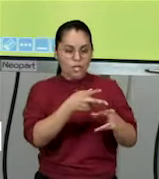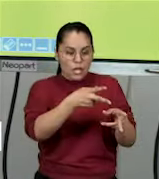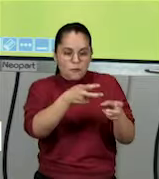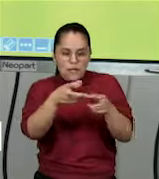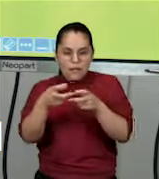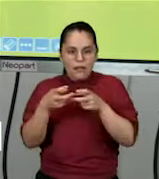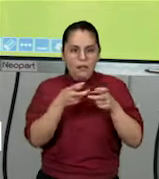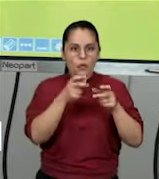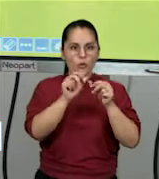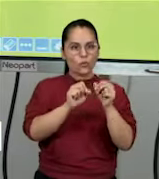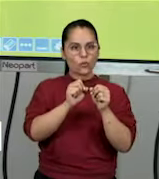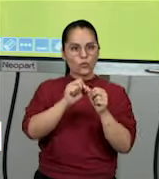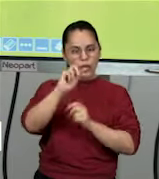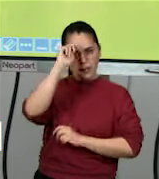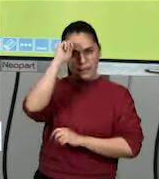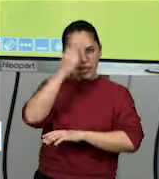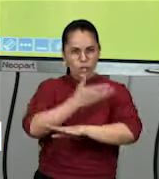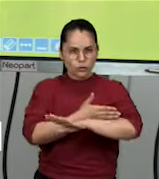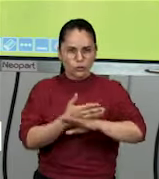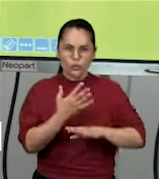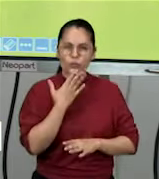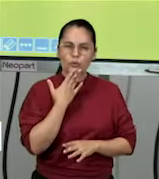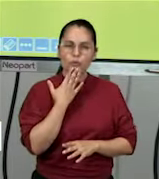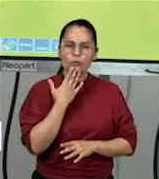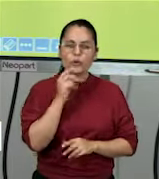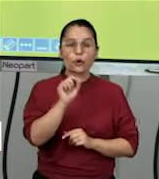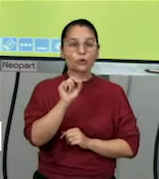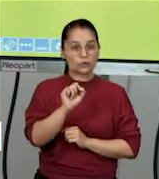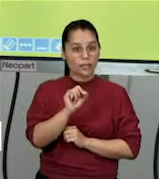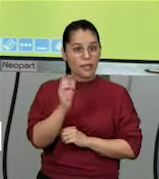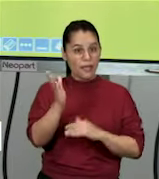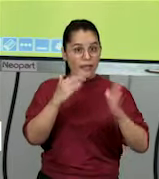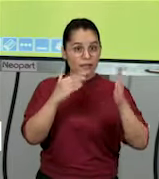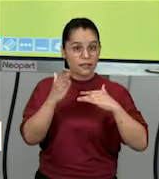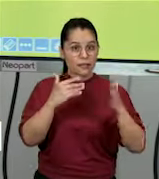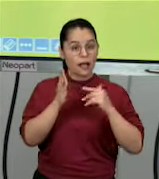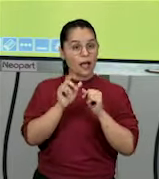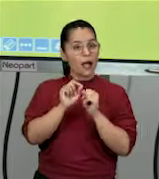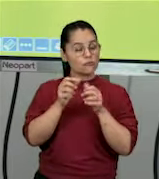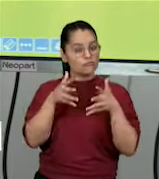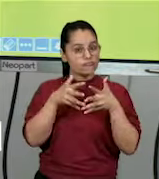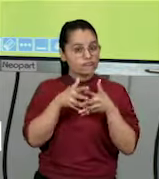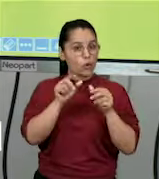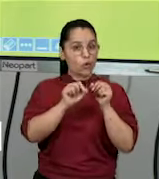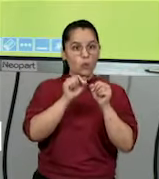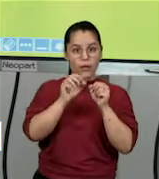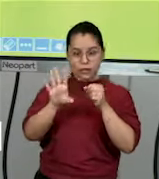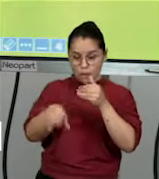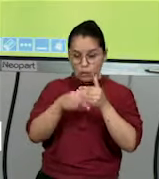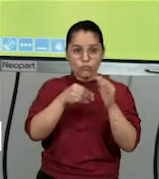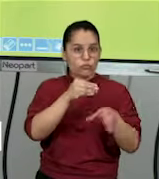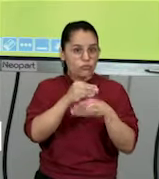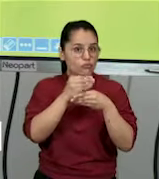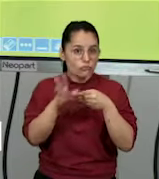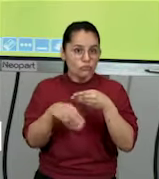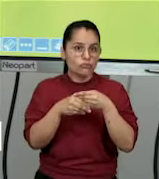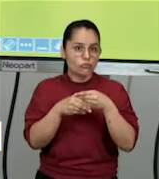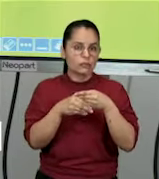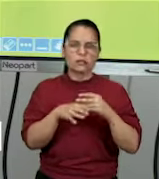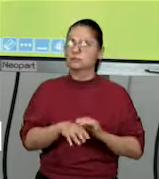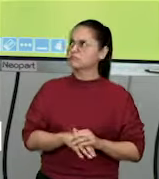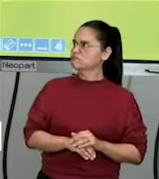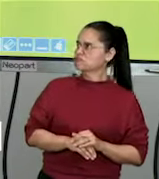preto e o branco são cores, na verdade, que além de trazer contrastes, elas são cores complementares, elas se completam. Ah,